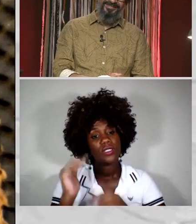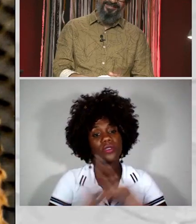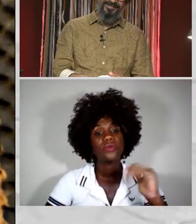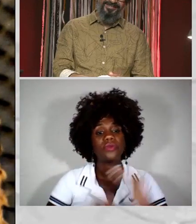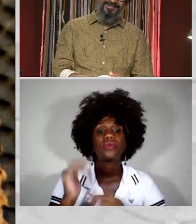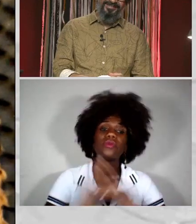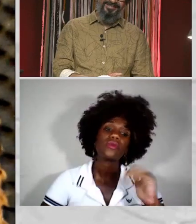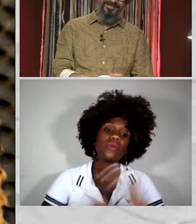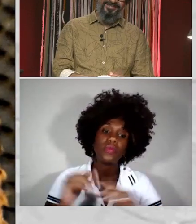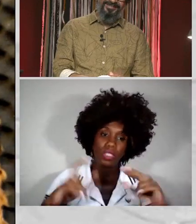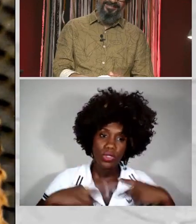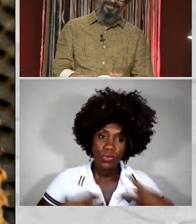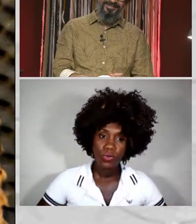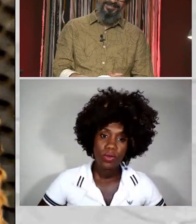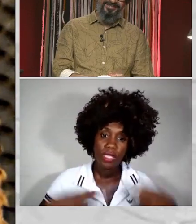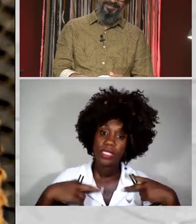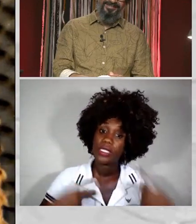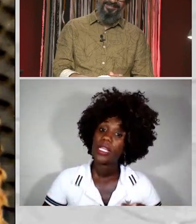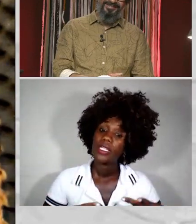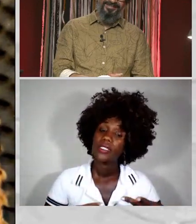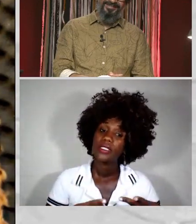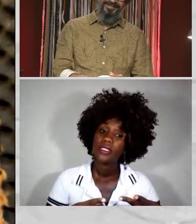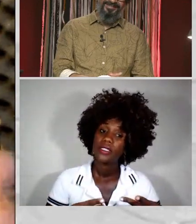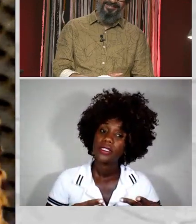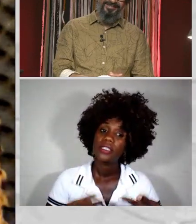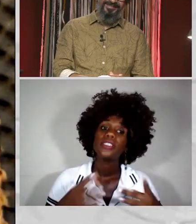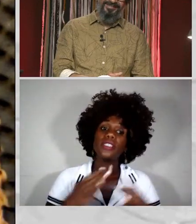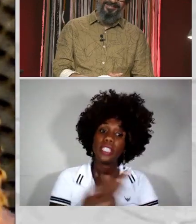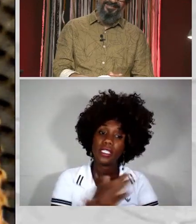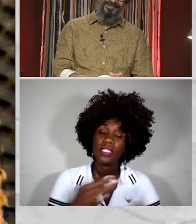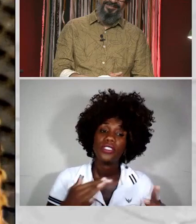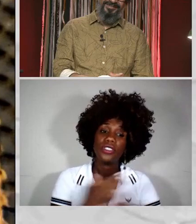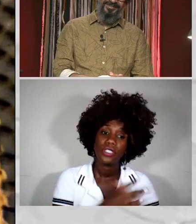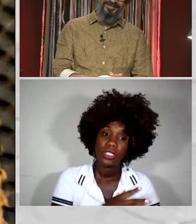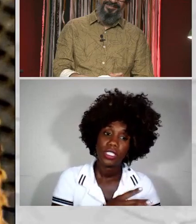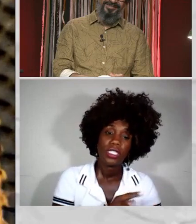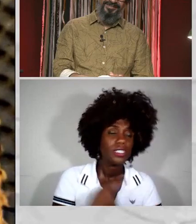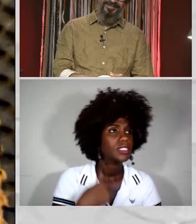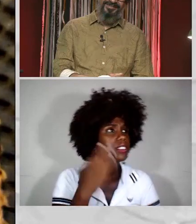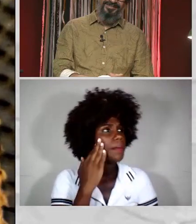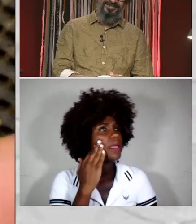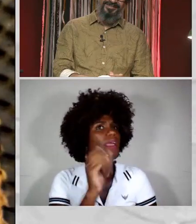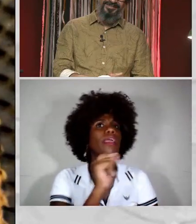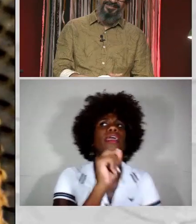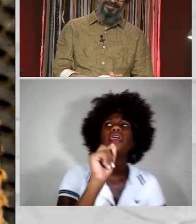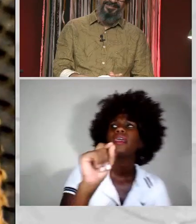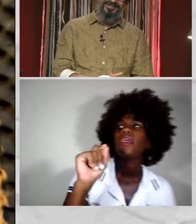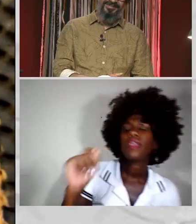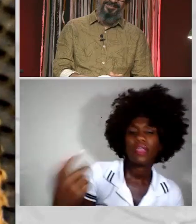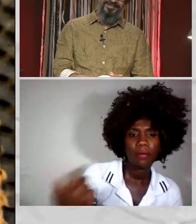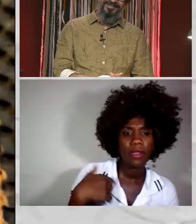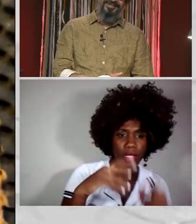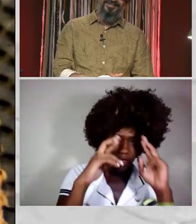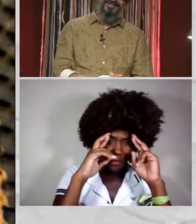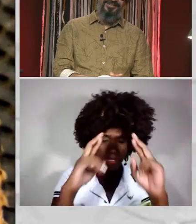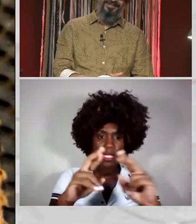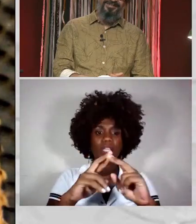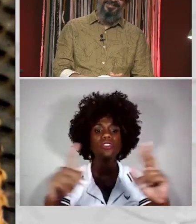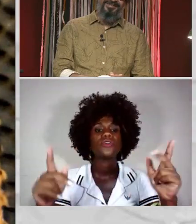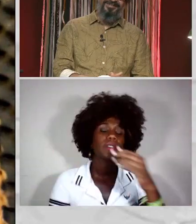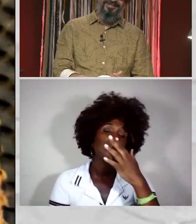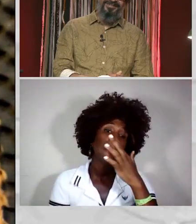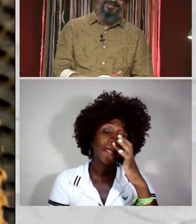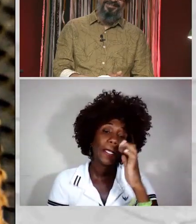de humanidade, de cidadania, de ser quem é quem, para respeitar as diferenças. Então,